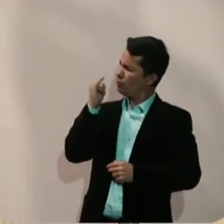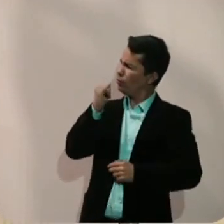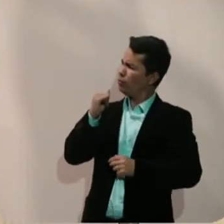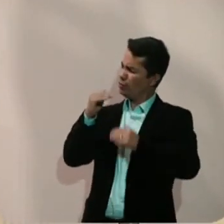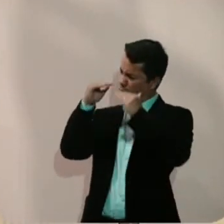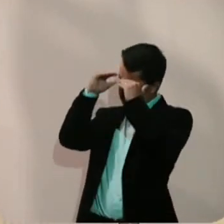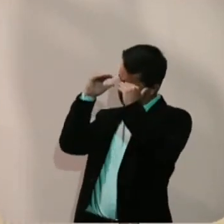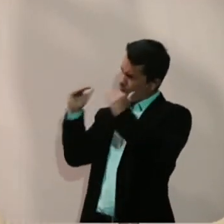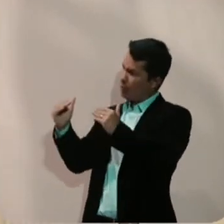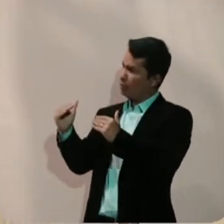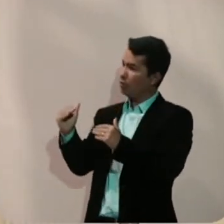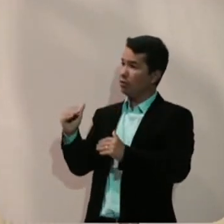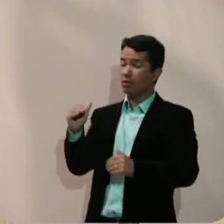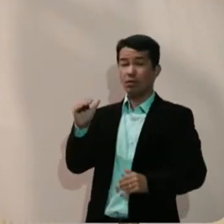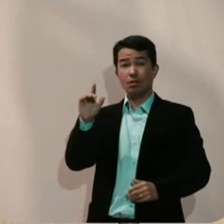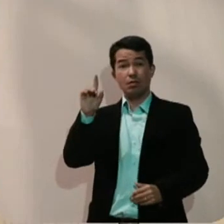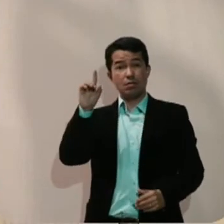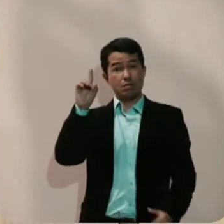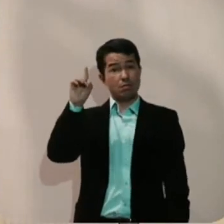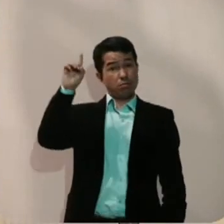diferentes,